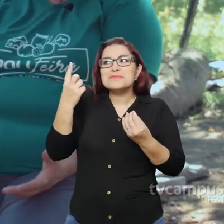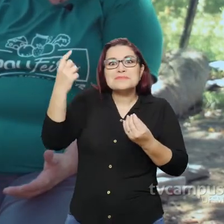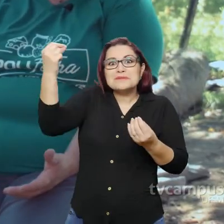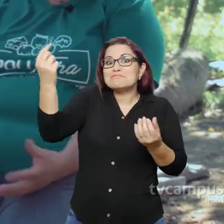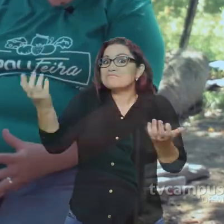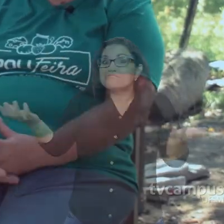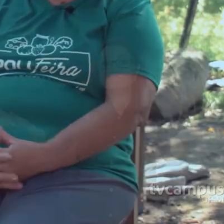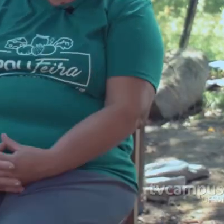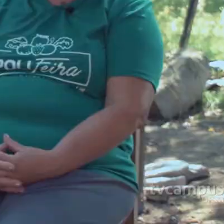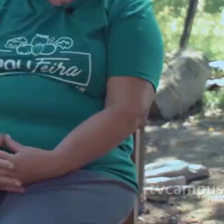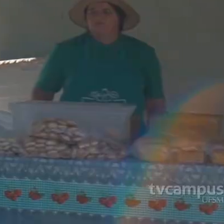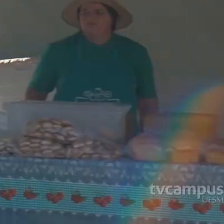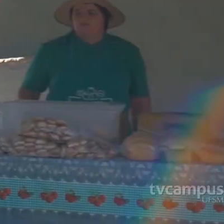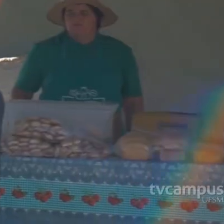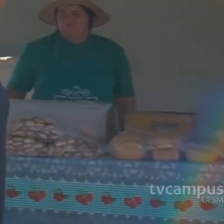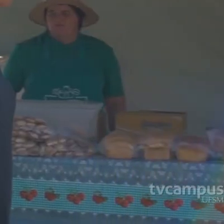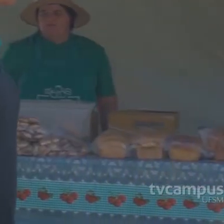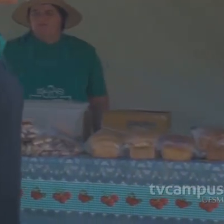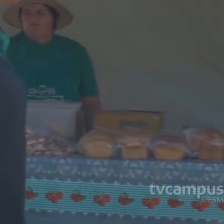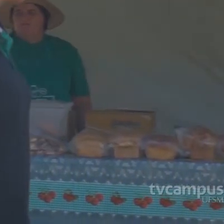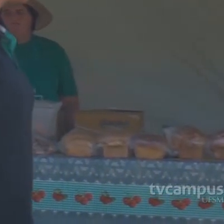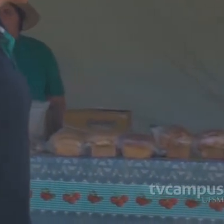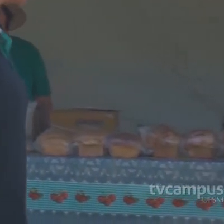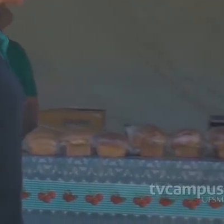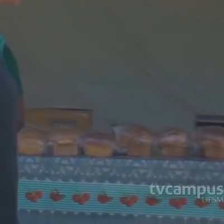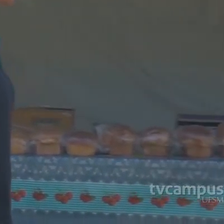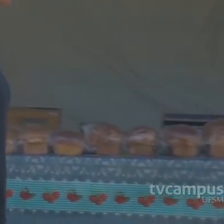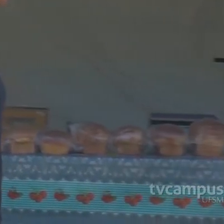e nós ser chamado?